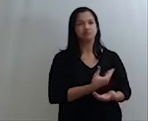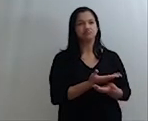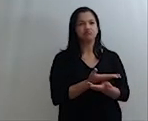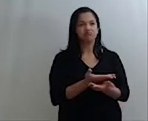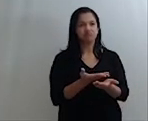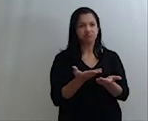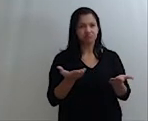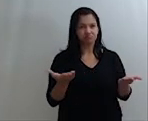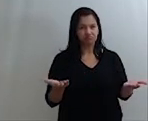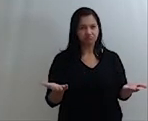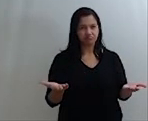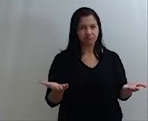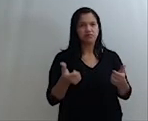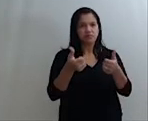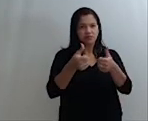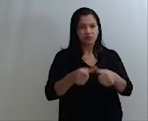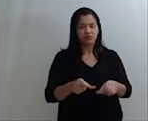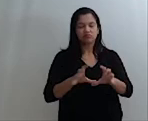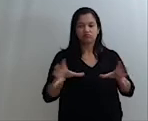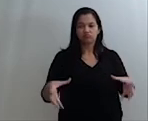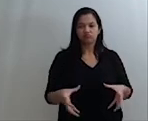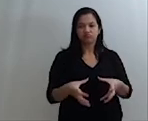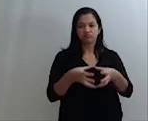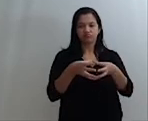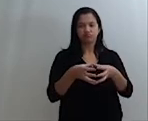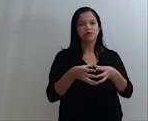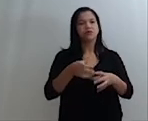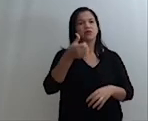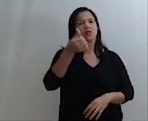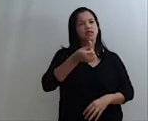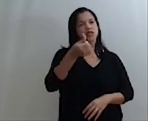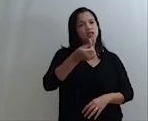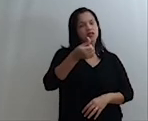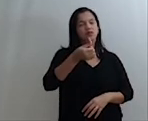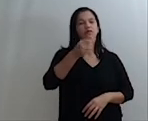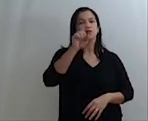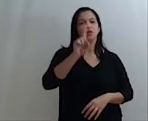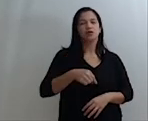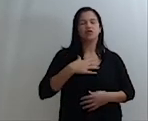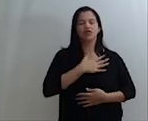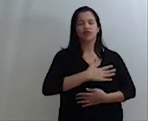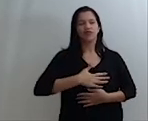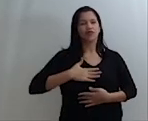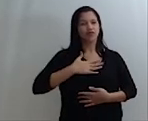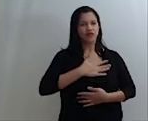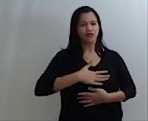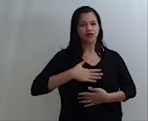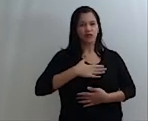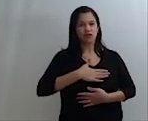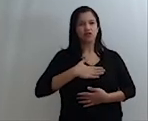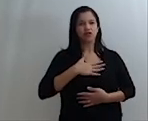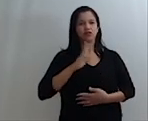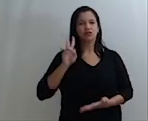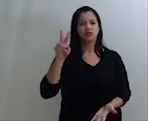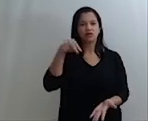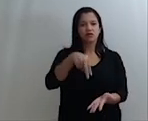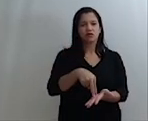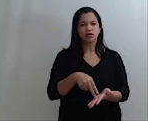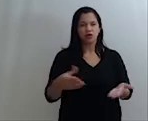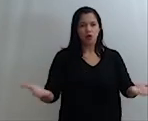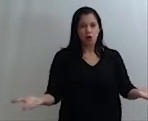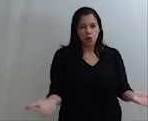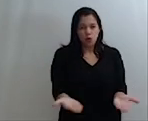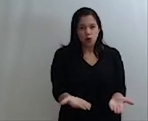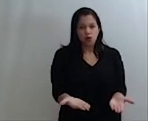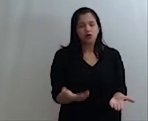compõe esta colenda sexta turma é uma Alega e uma honra muito grande Tá aqui hoje nessa tarde eh esse é o